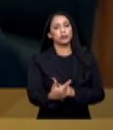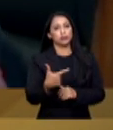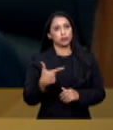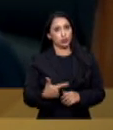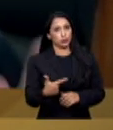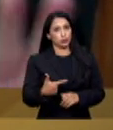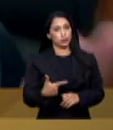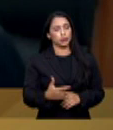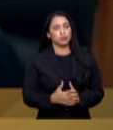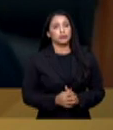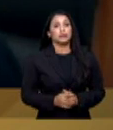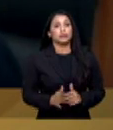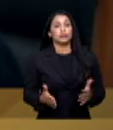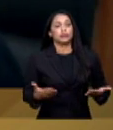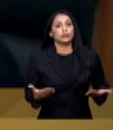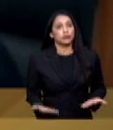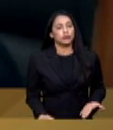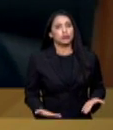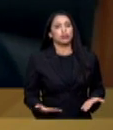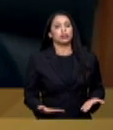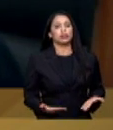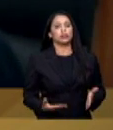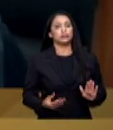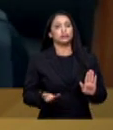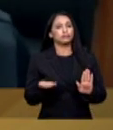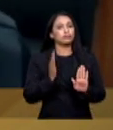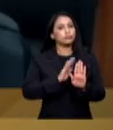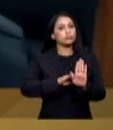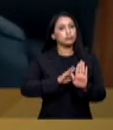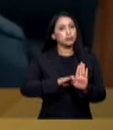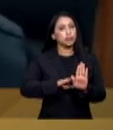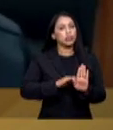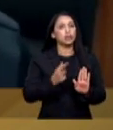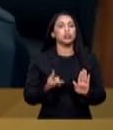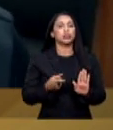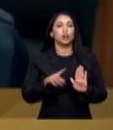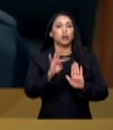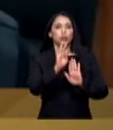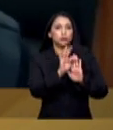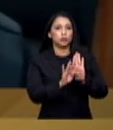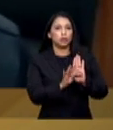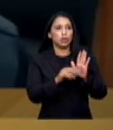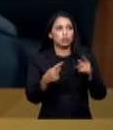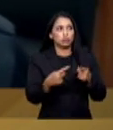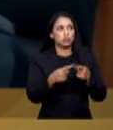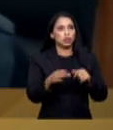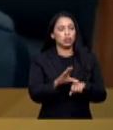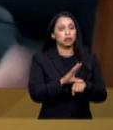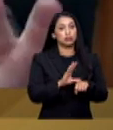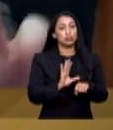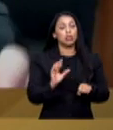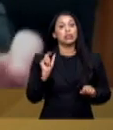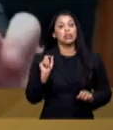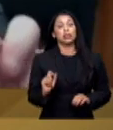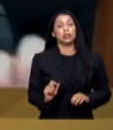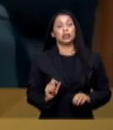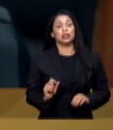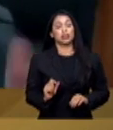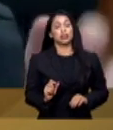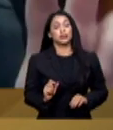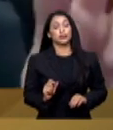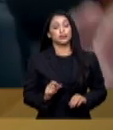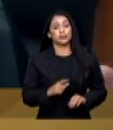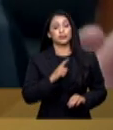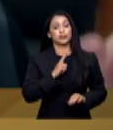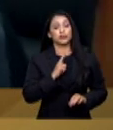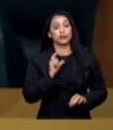2º, ou seja, uma cláusula implícita ou uma interpretação no sentido de que se